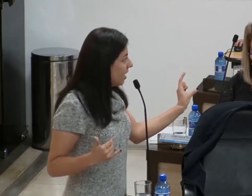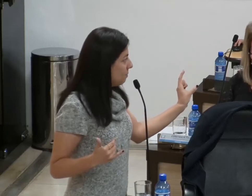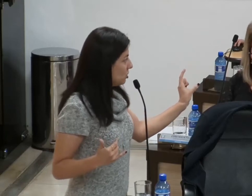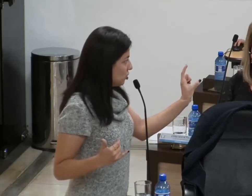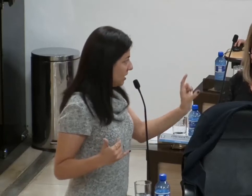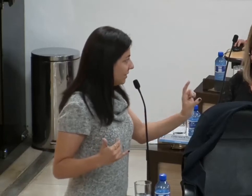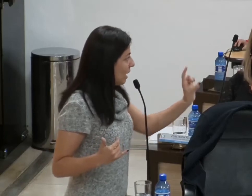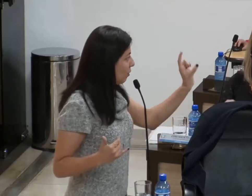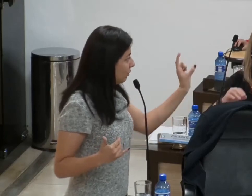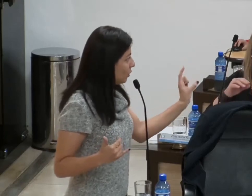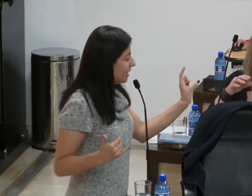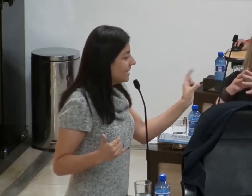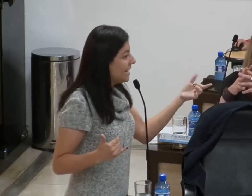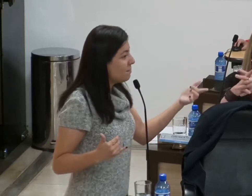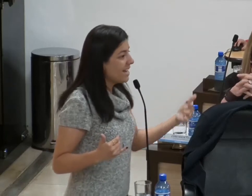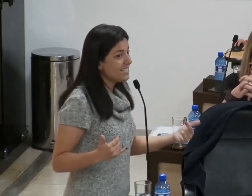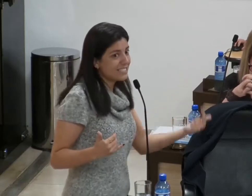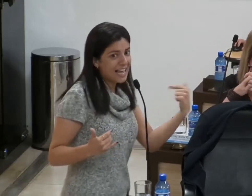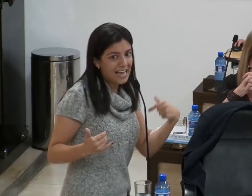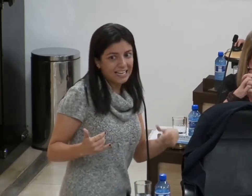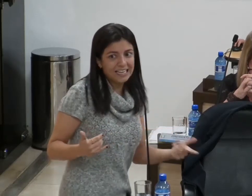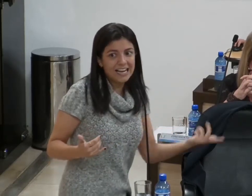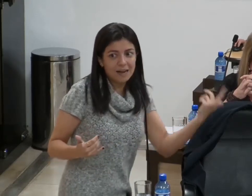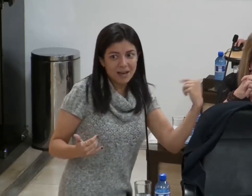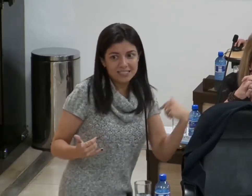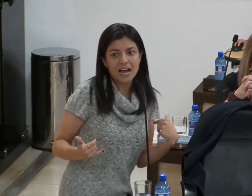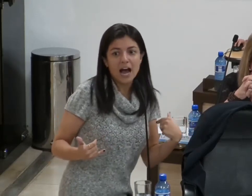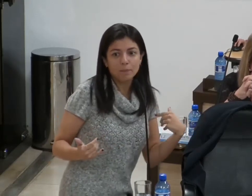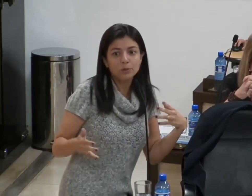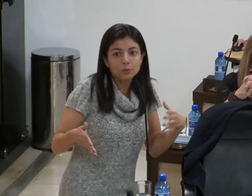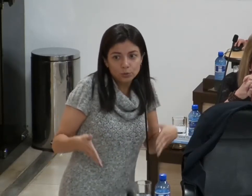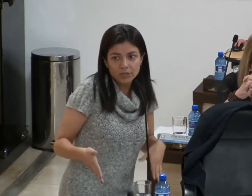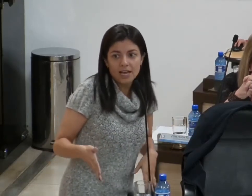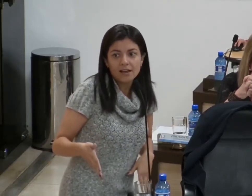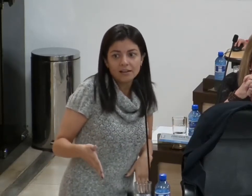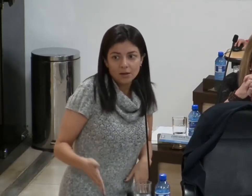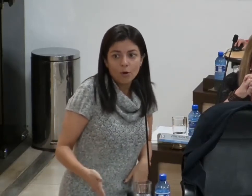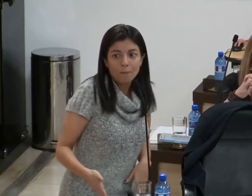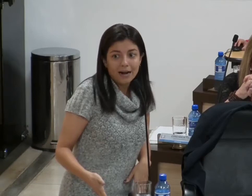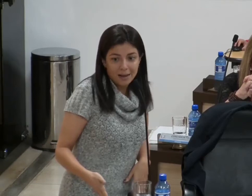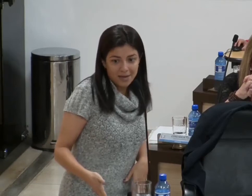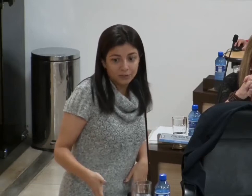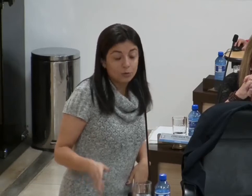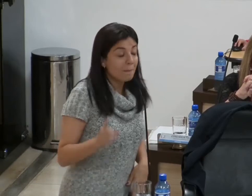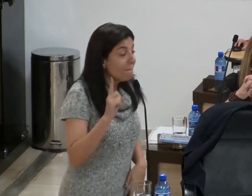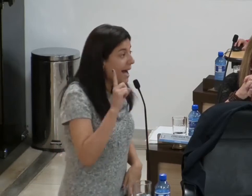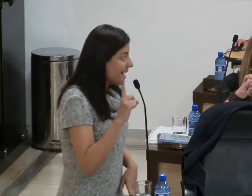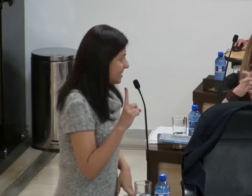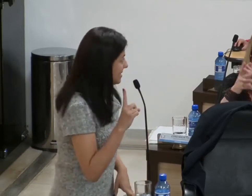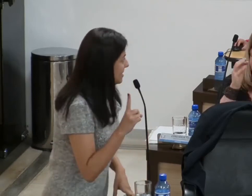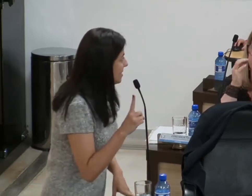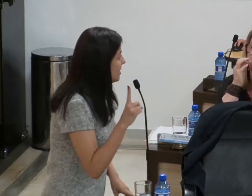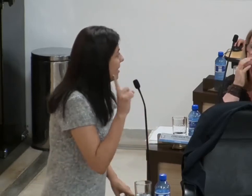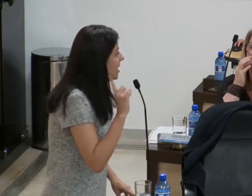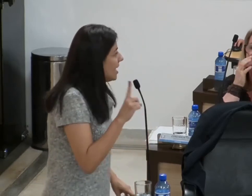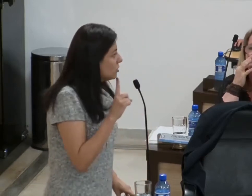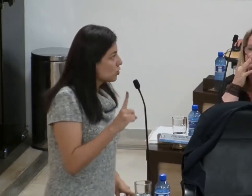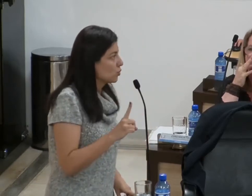pelo trâmite da ouvidoria, ele é mais célere e ele é mais rápido do que o parlamento.